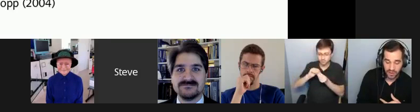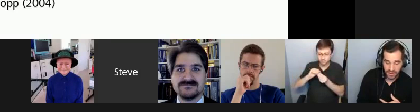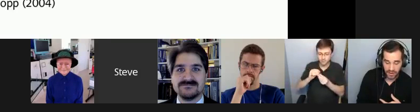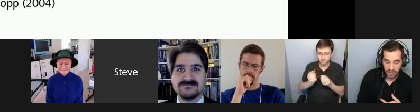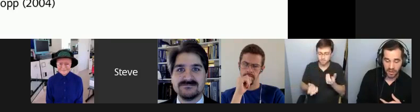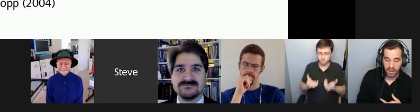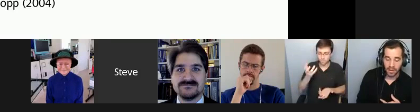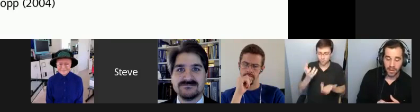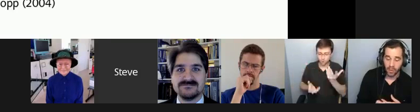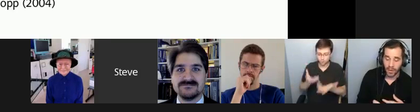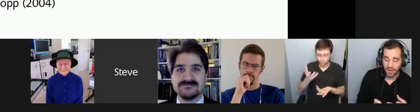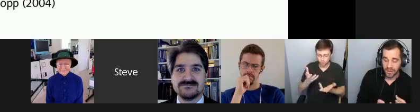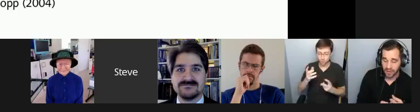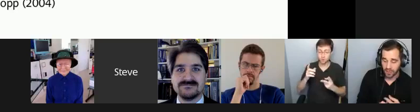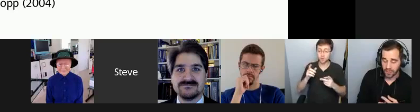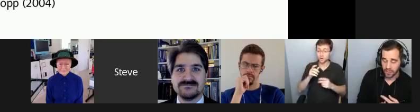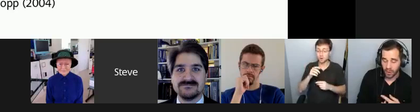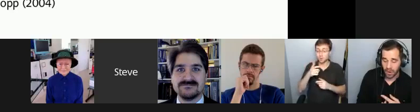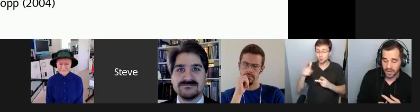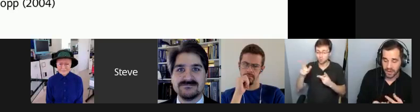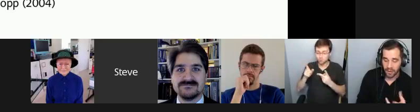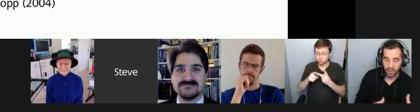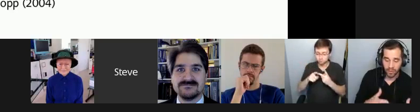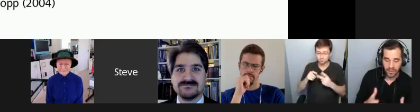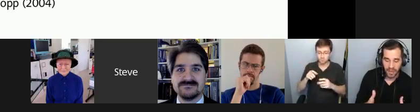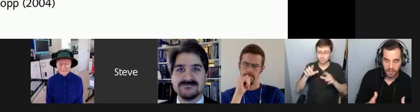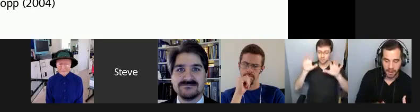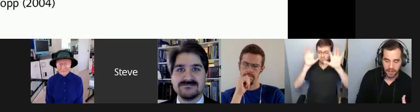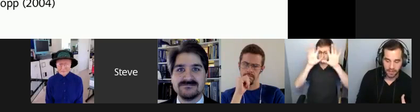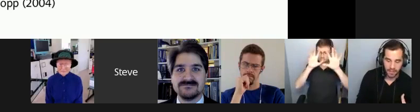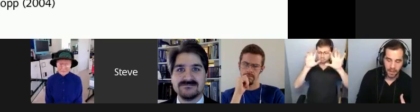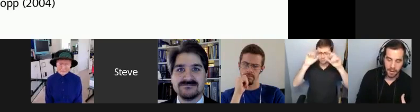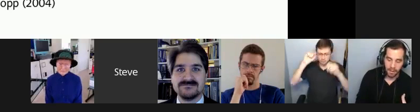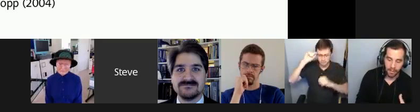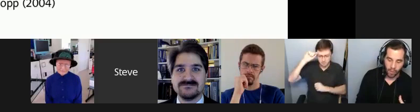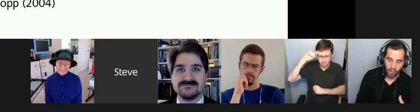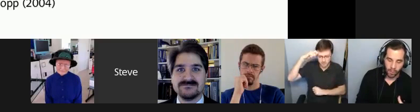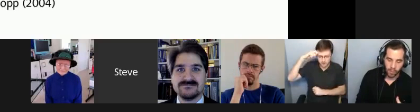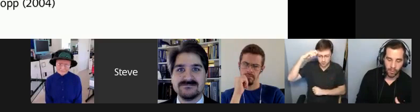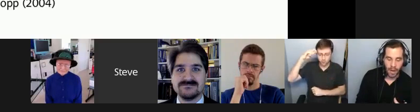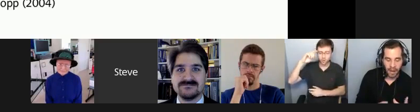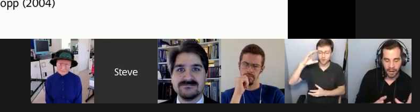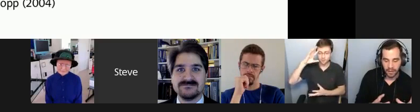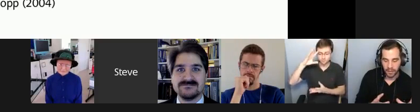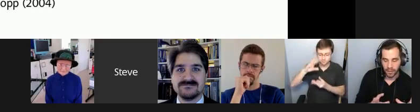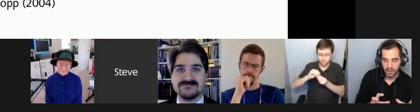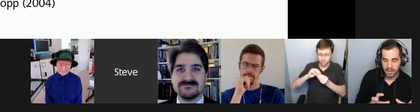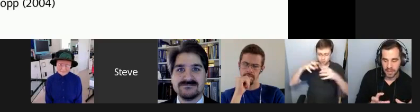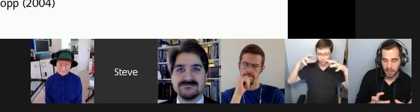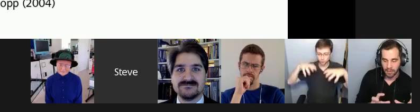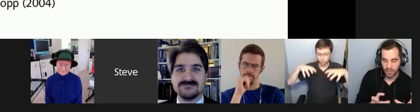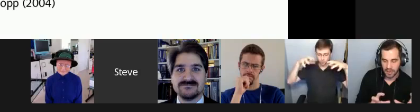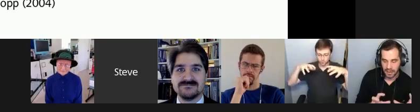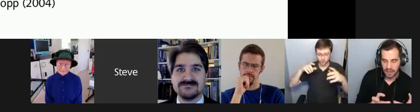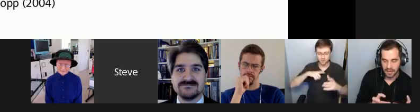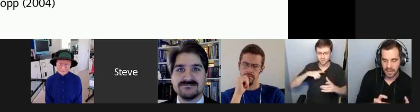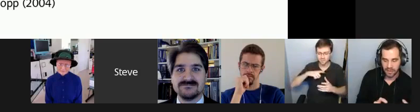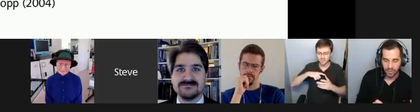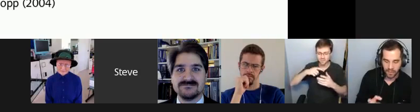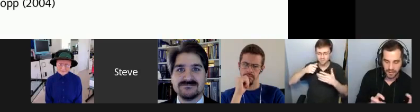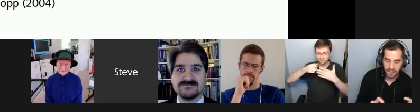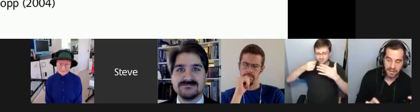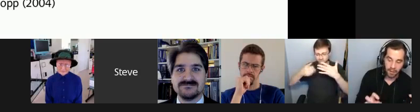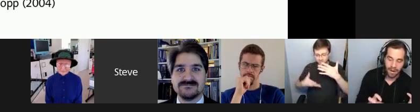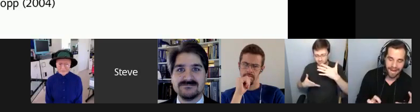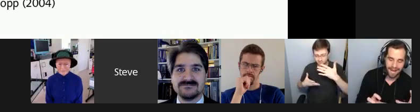O índice nos mostra outros elementos, como nós sabemos que se